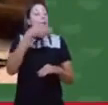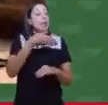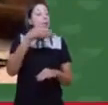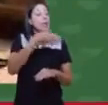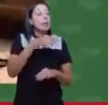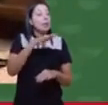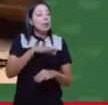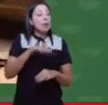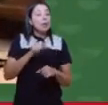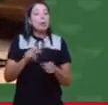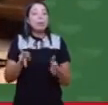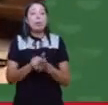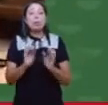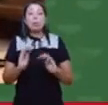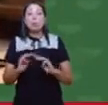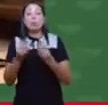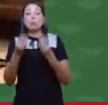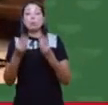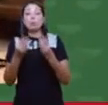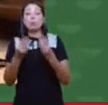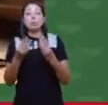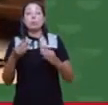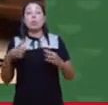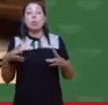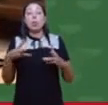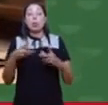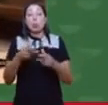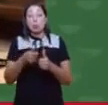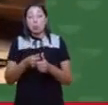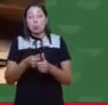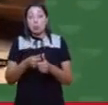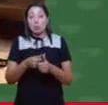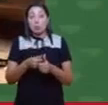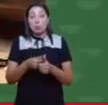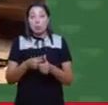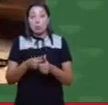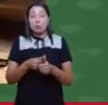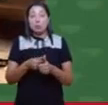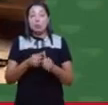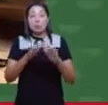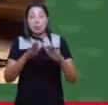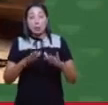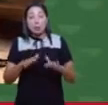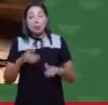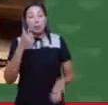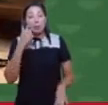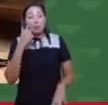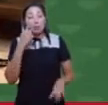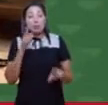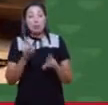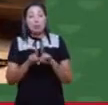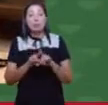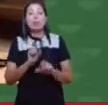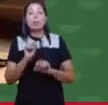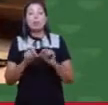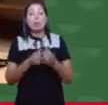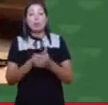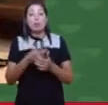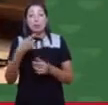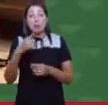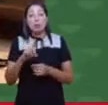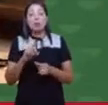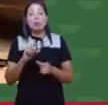o software. E todos os problemas identificados